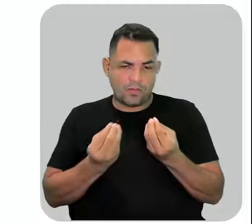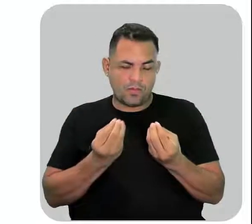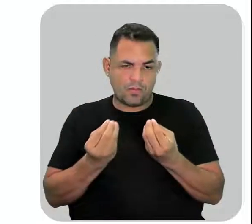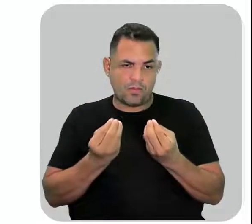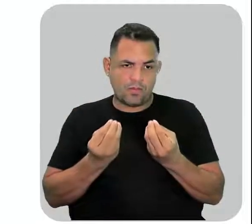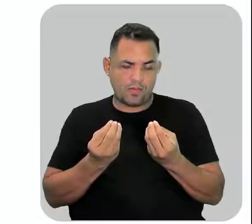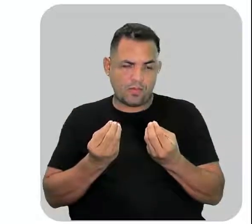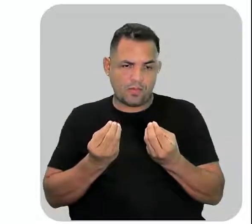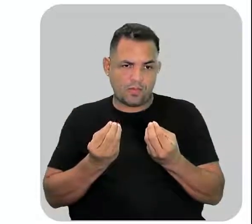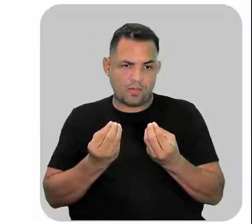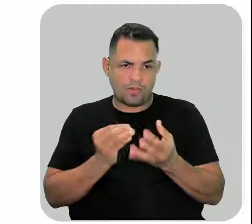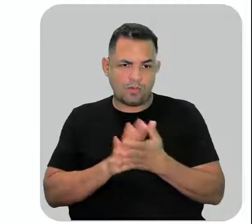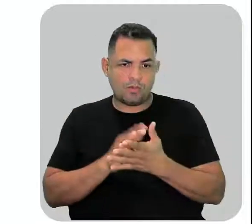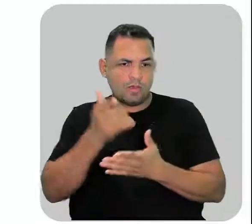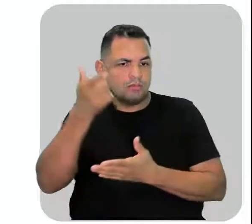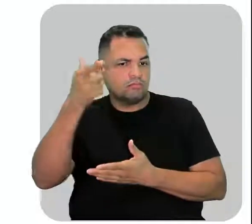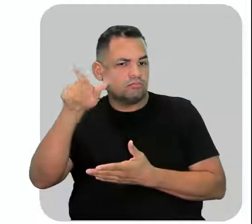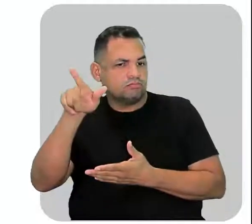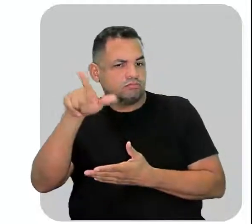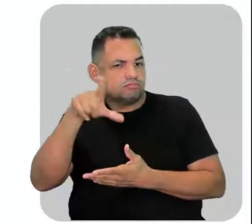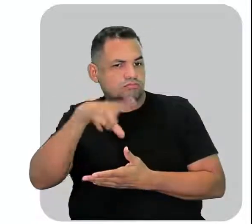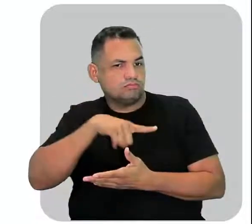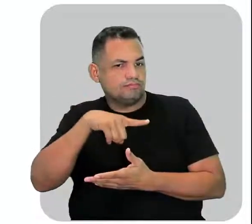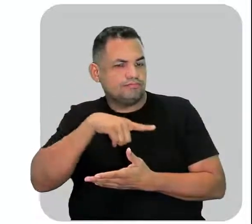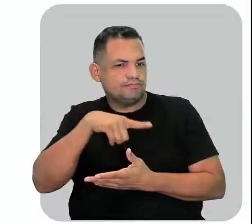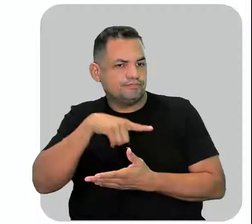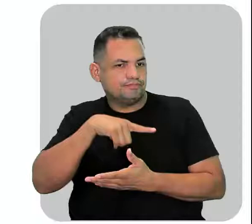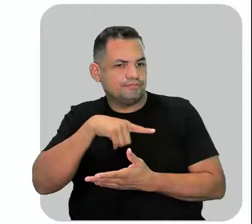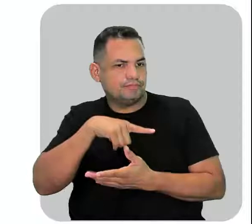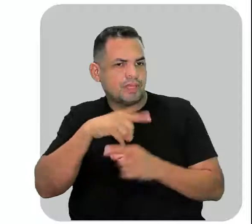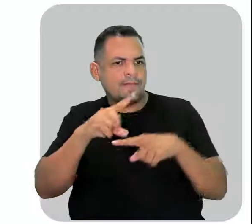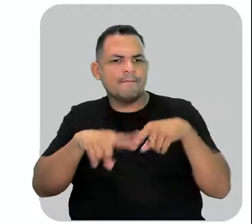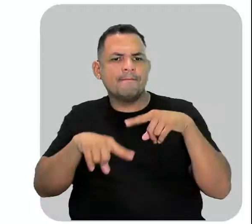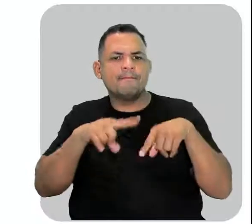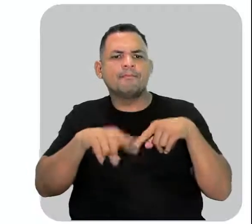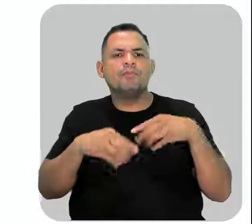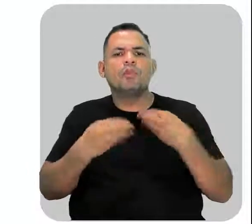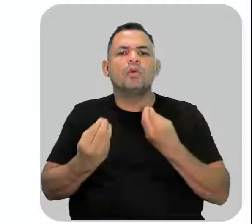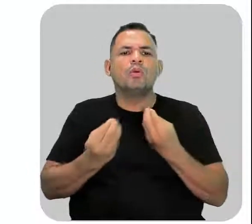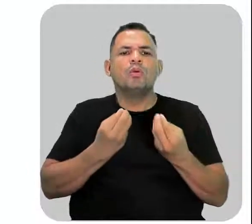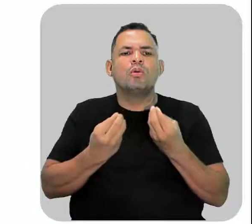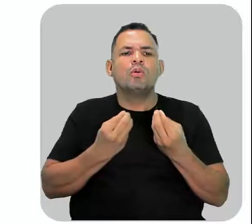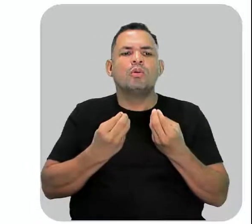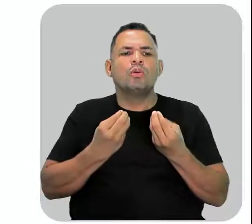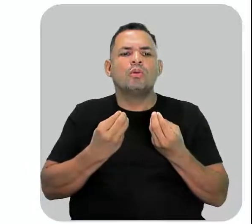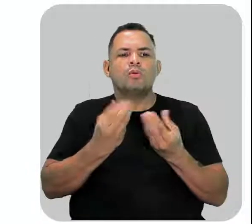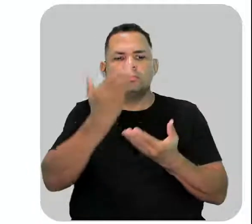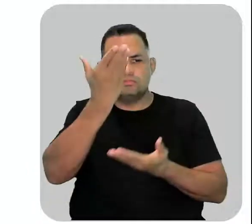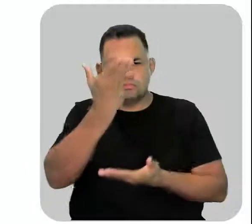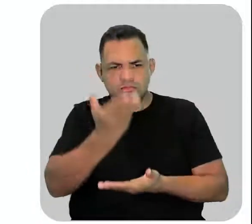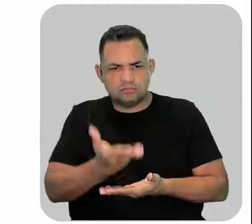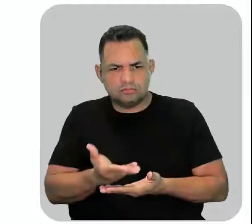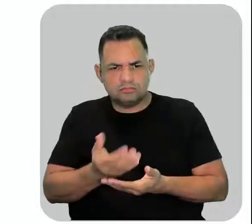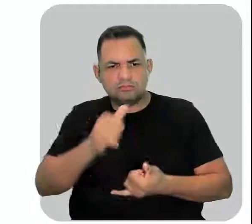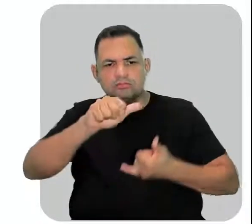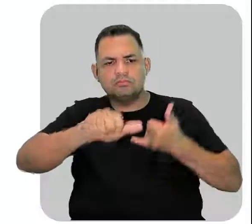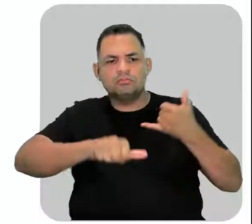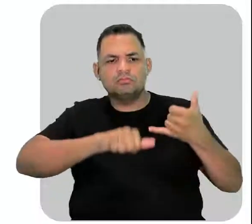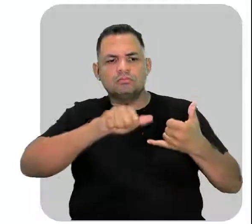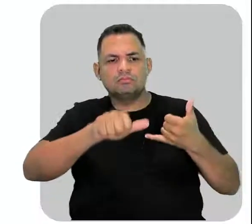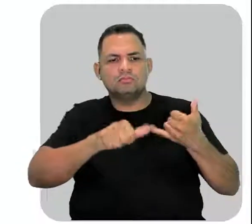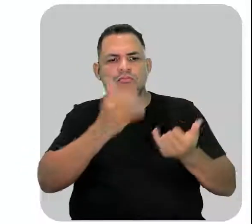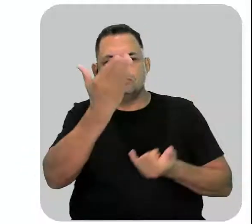que a gente vai conseguir obter esse produto, por através de qual dessas